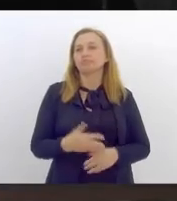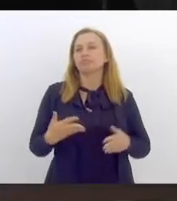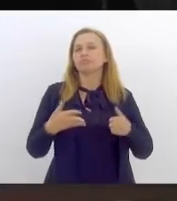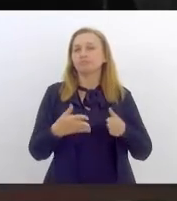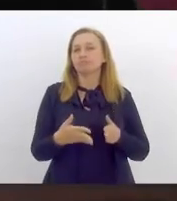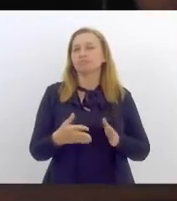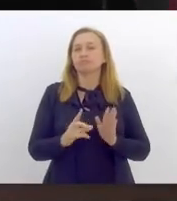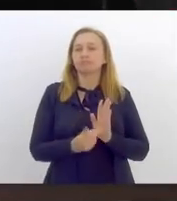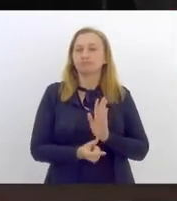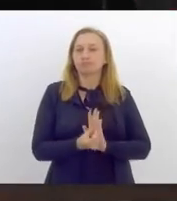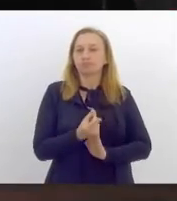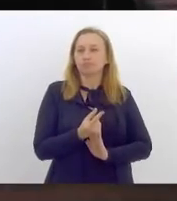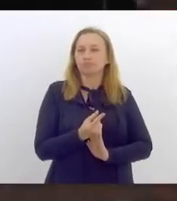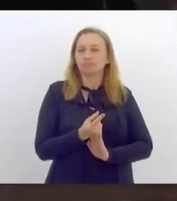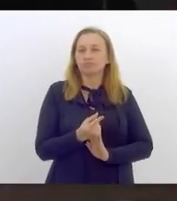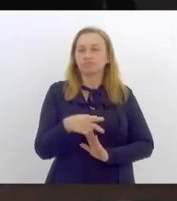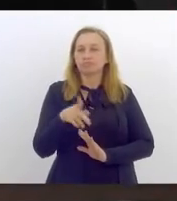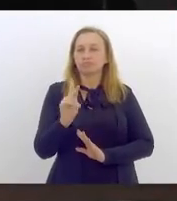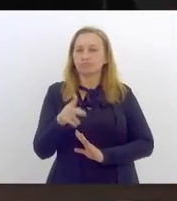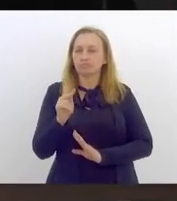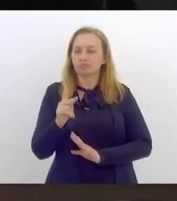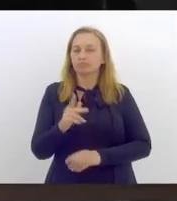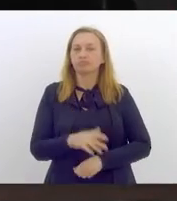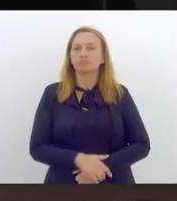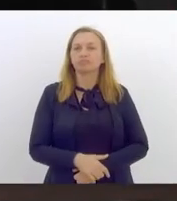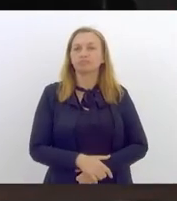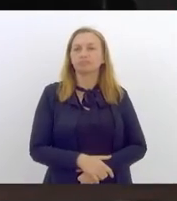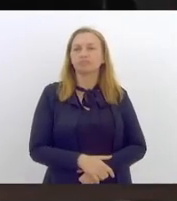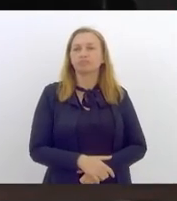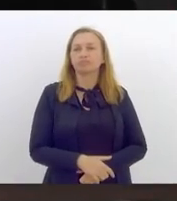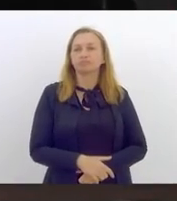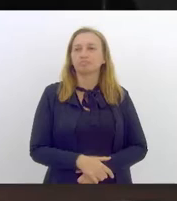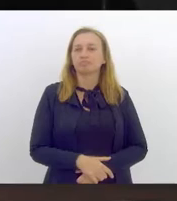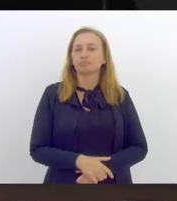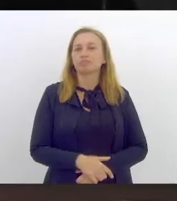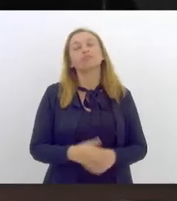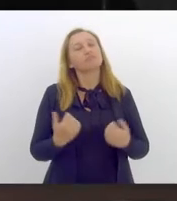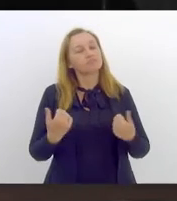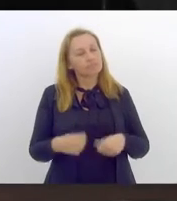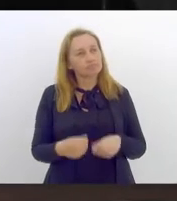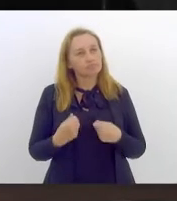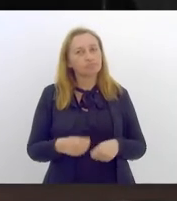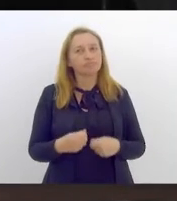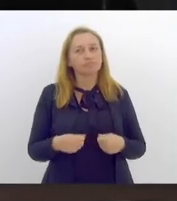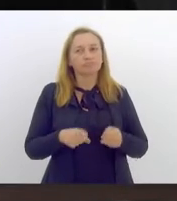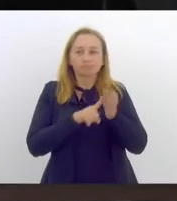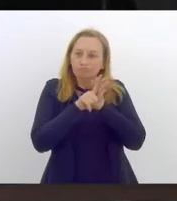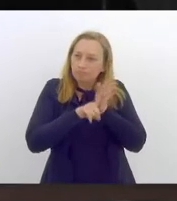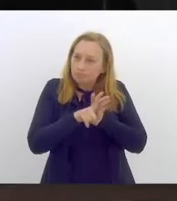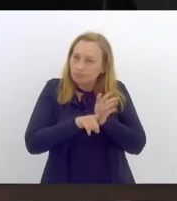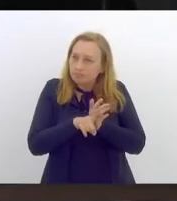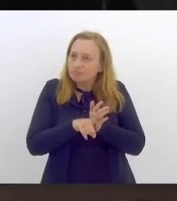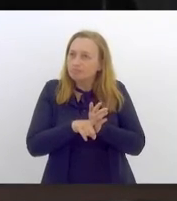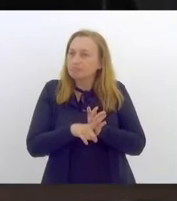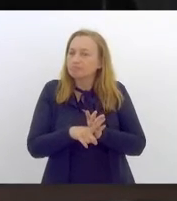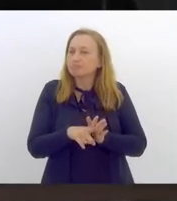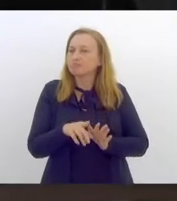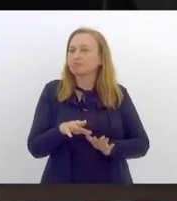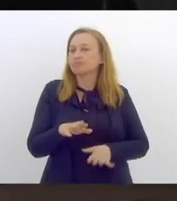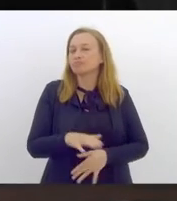no orçamento aos royalties e às participações especiais, é preciso que se verifique que a previsão